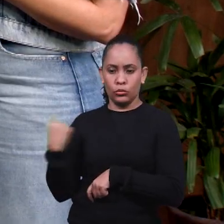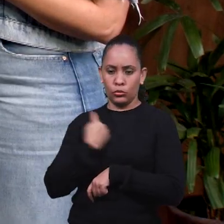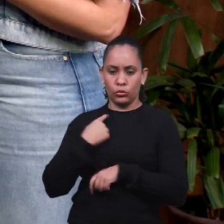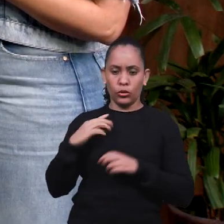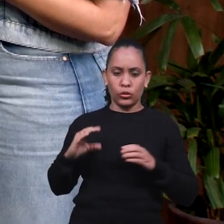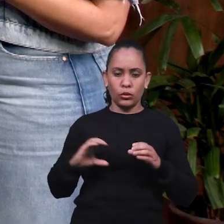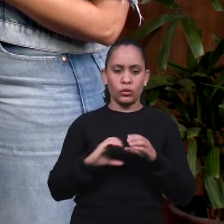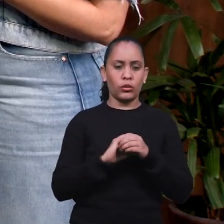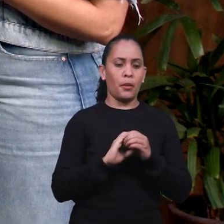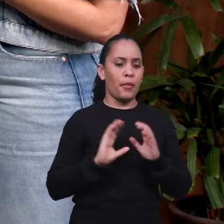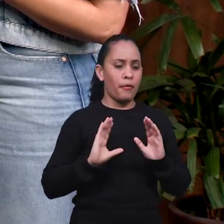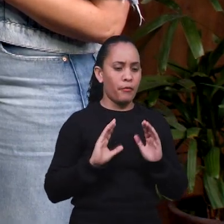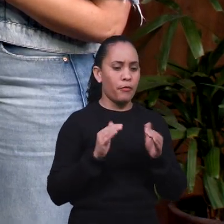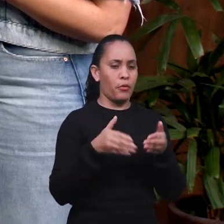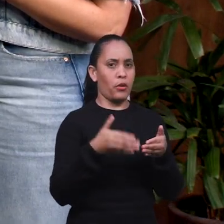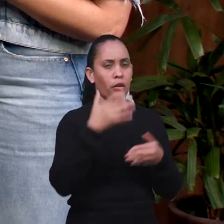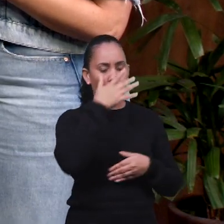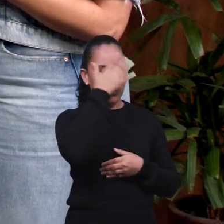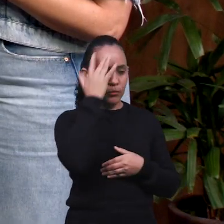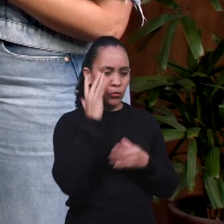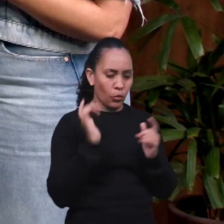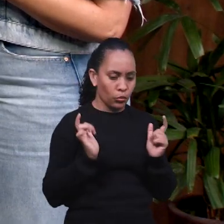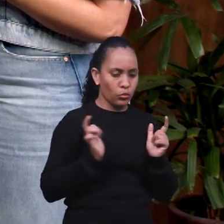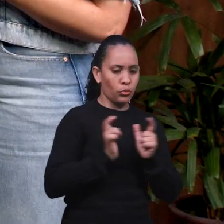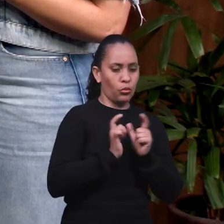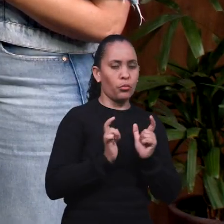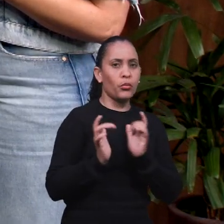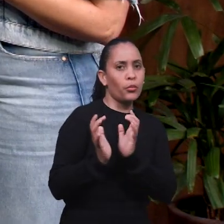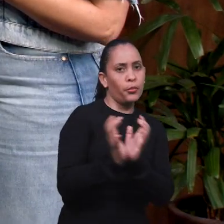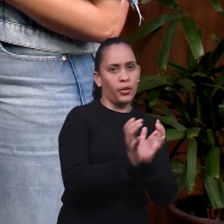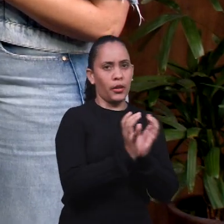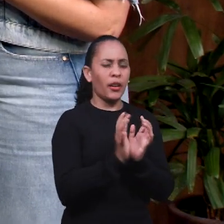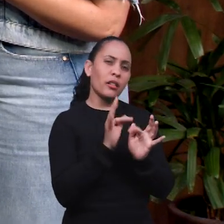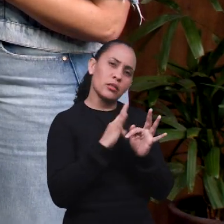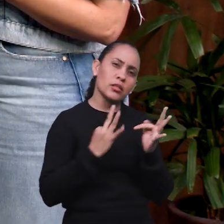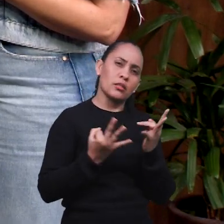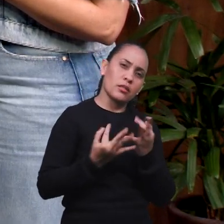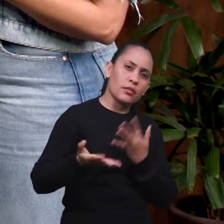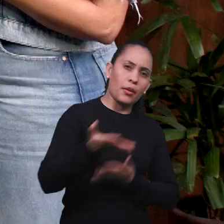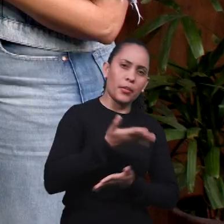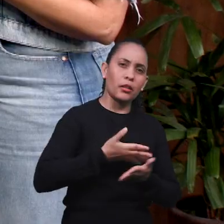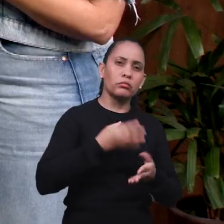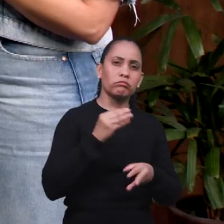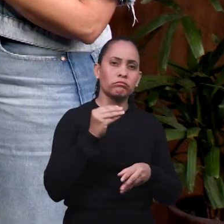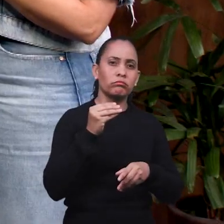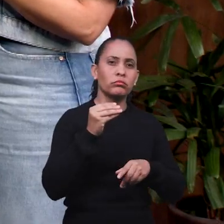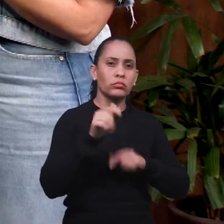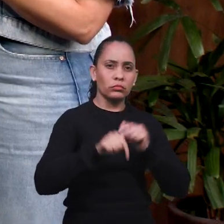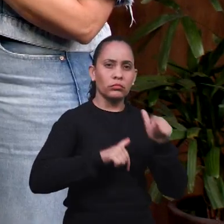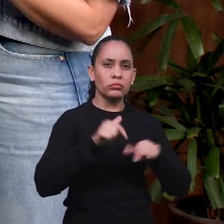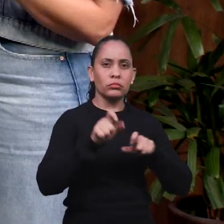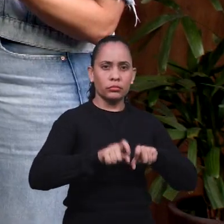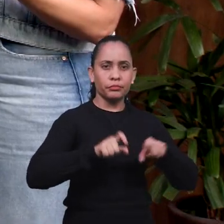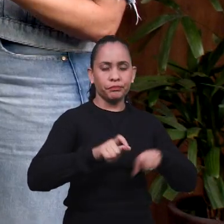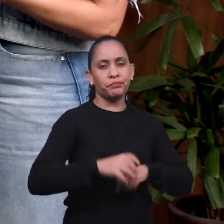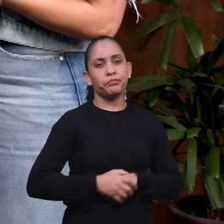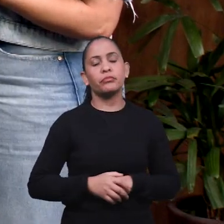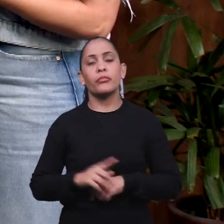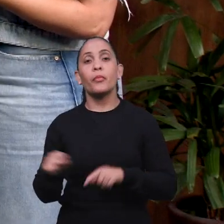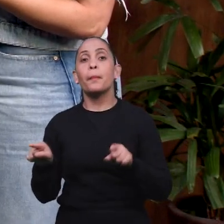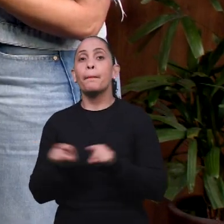A nossa cooperativa já é mais voltada aos pequenos produtores familiares, né? Sim.